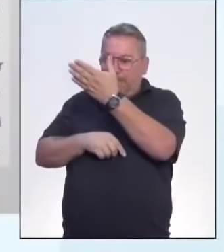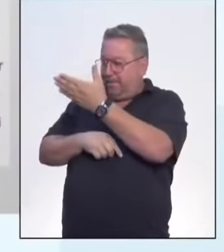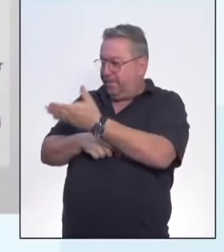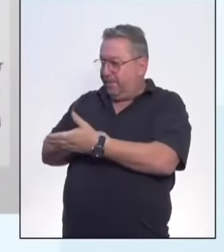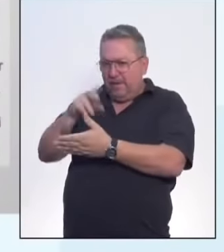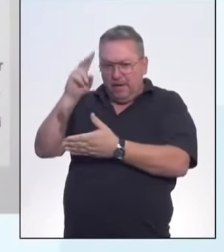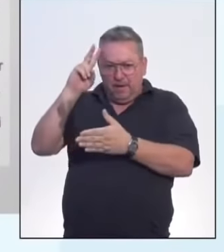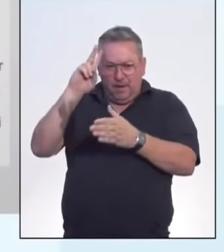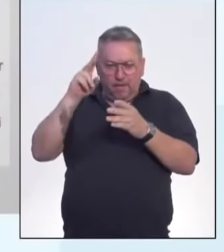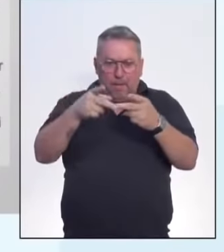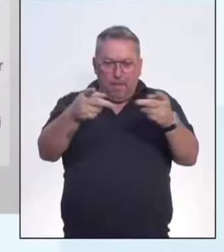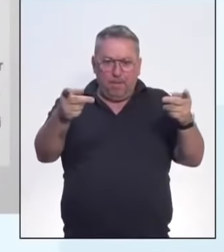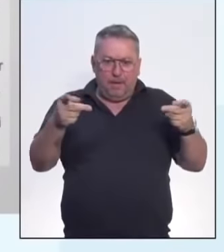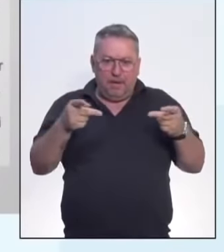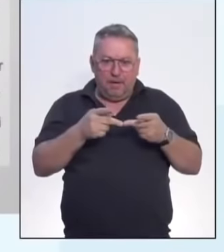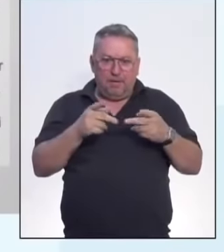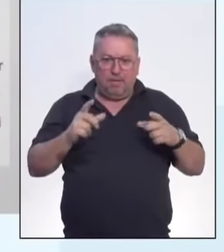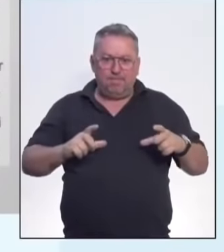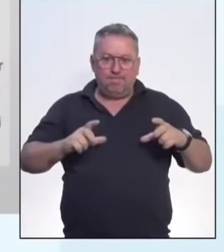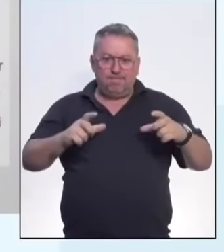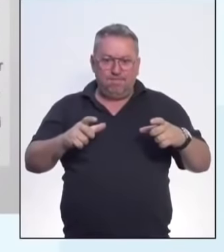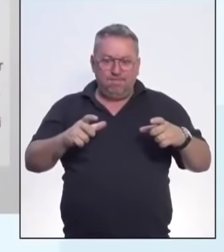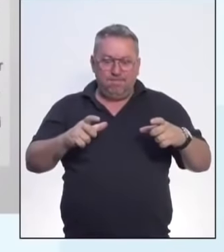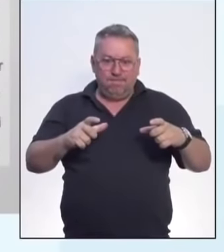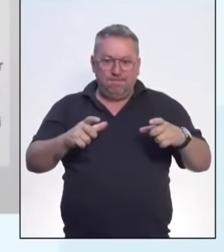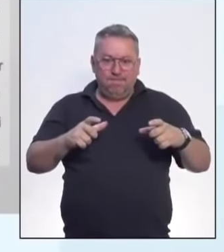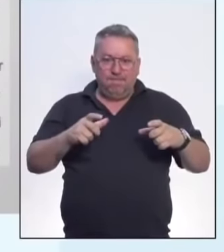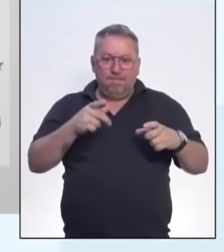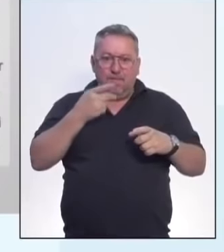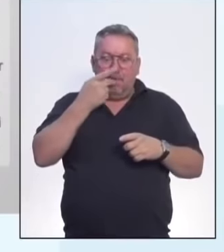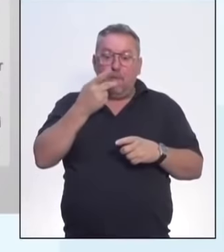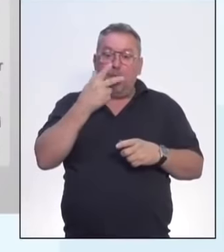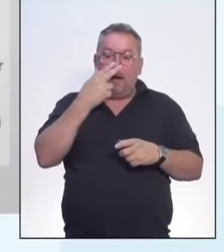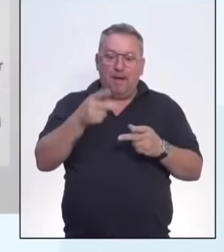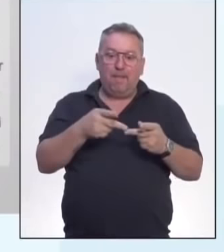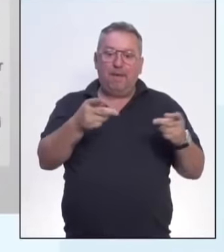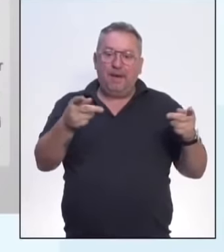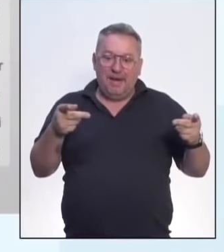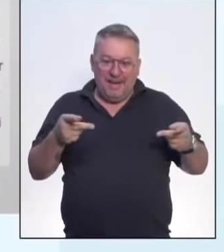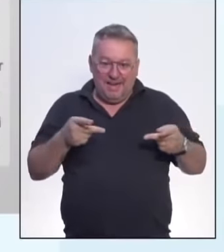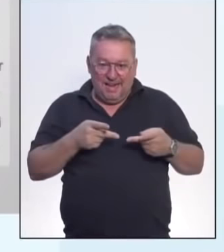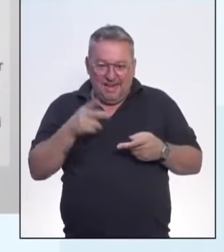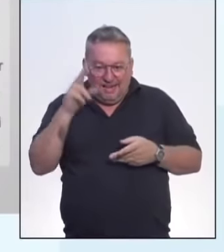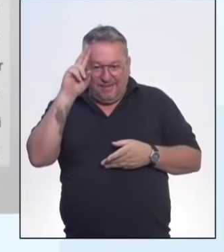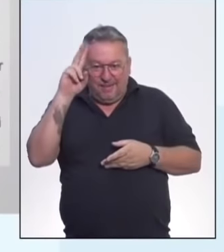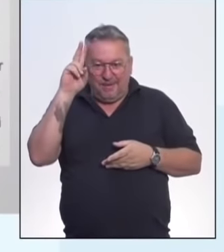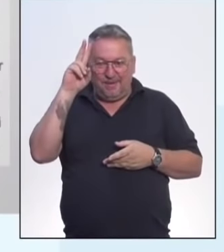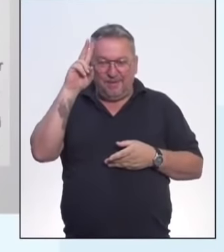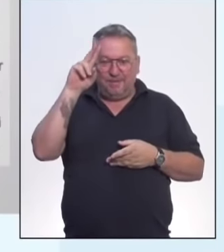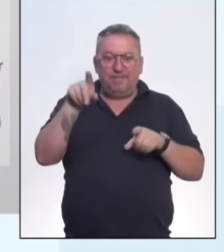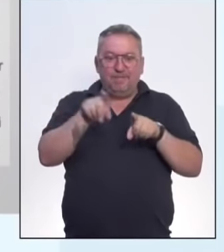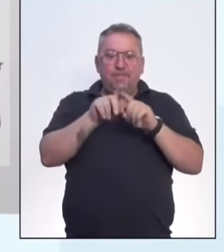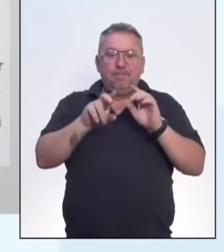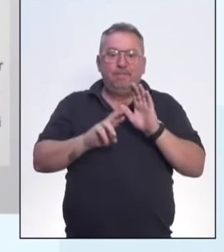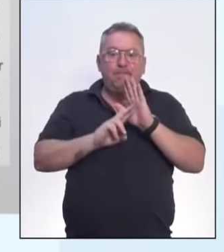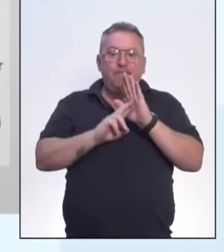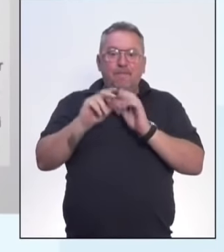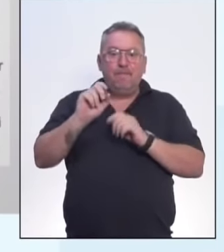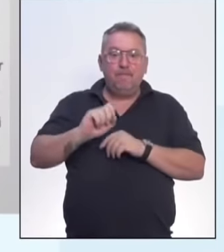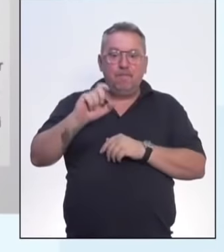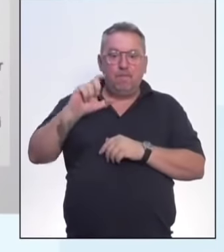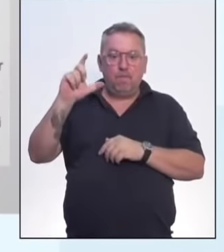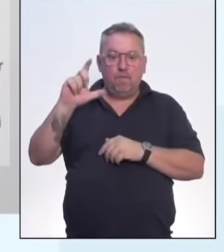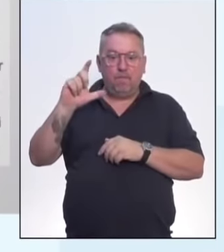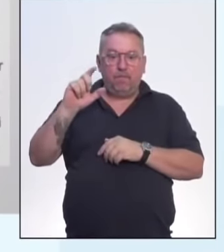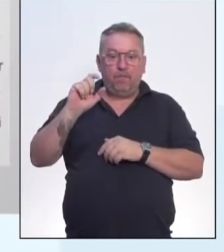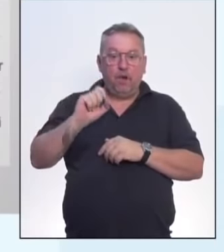gráfico que representa, o gráfico de setores, né? A gente já falou sobre isso, o famoso gráfico de pizza, aí, que representa o aumento, olha o